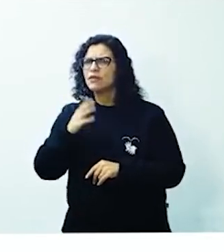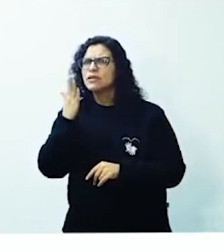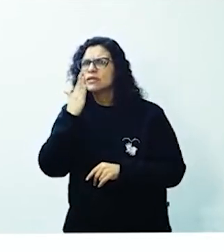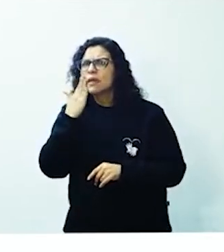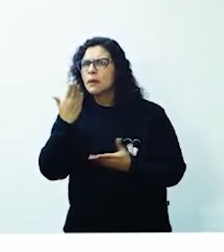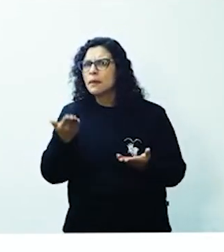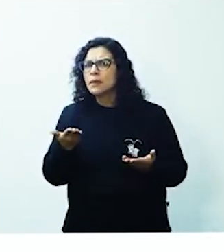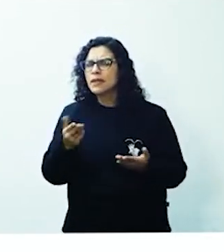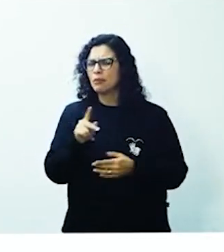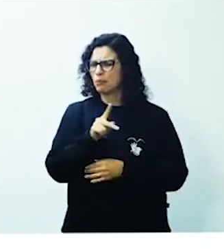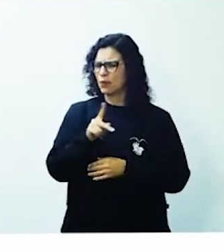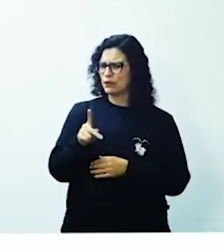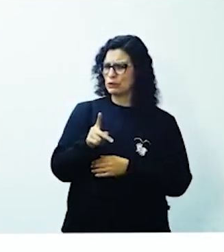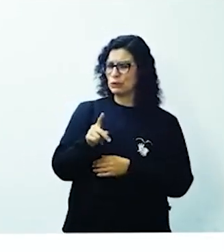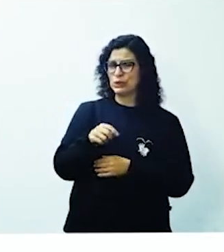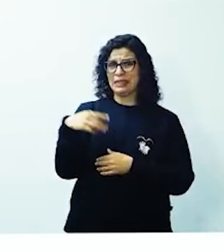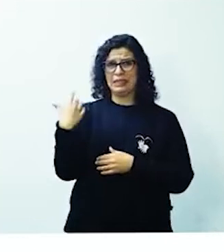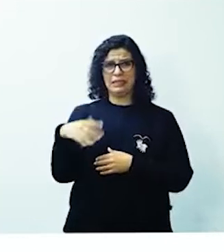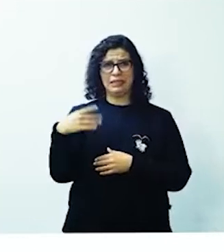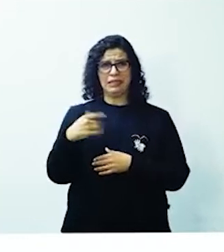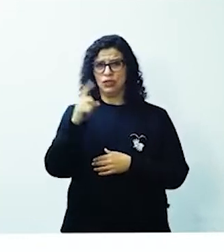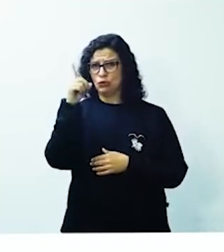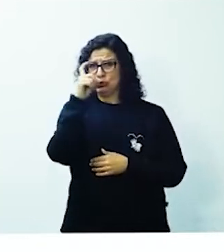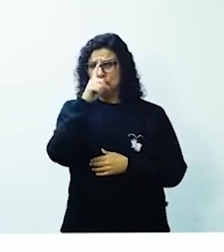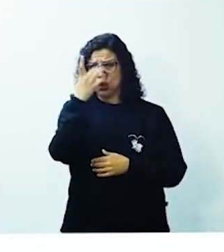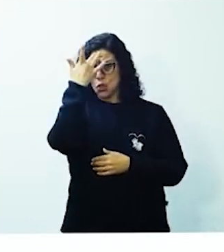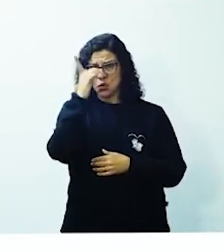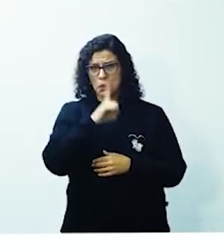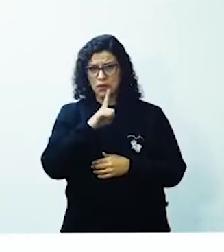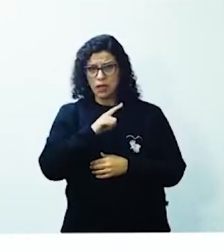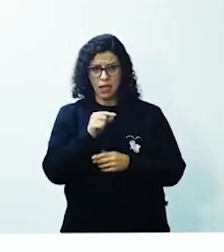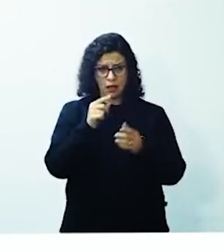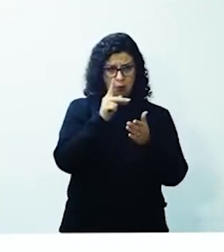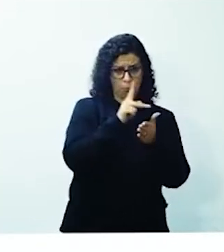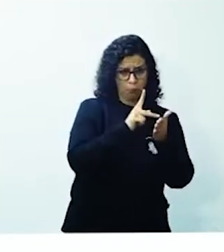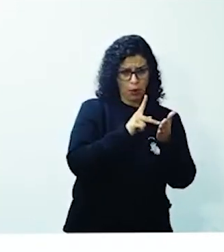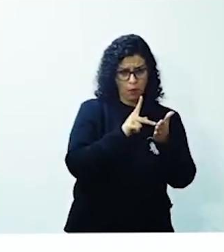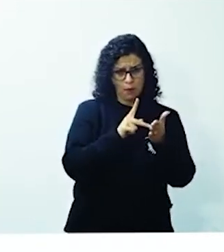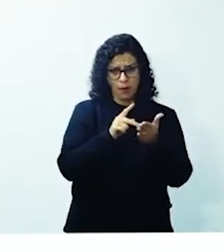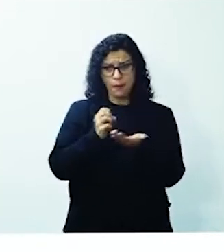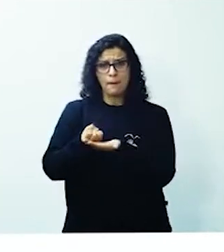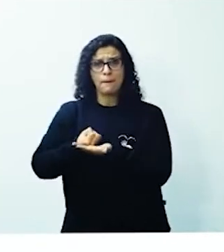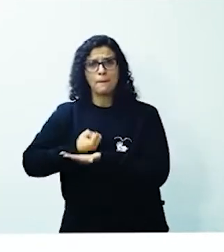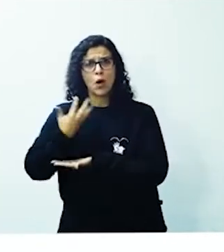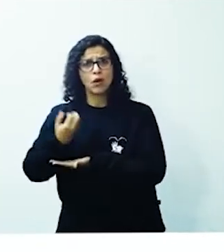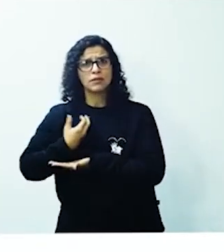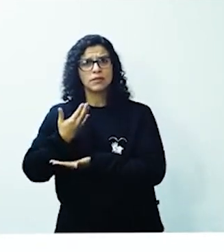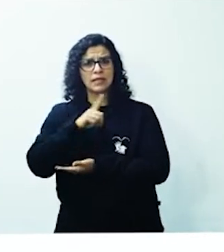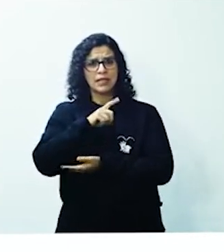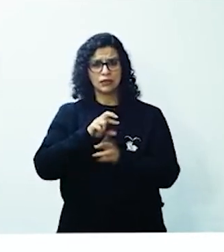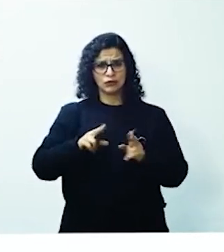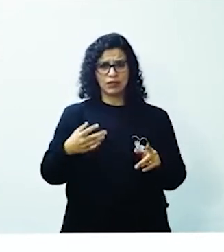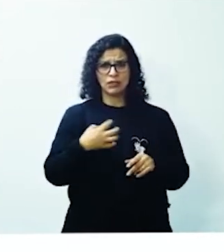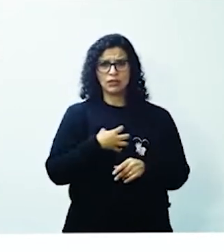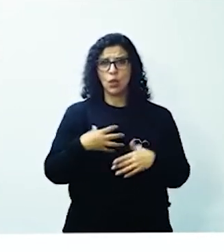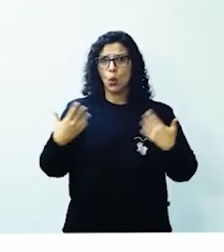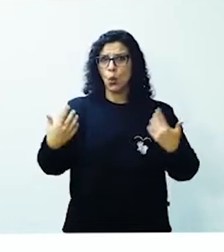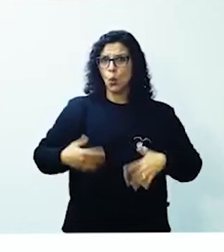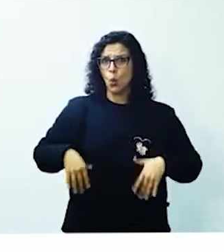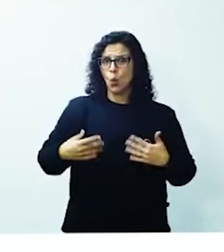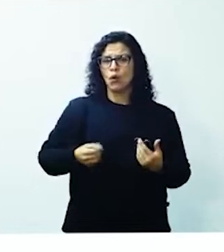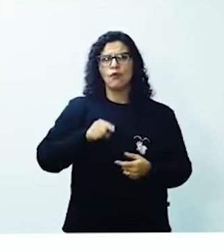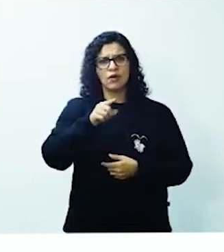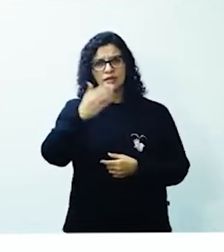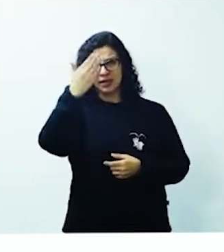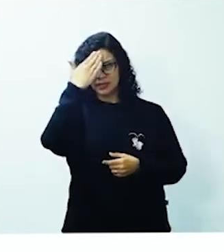Professor, agora você me pegou. Eu nem sabia que tinha diferença entre poema e poesia.